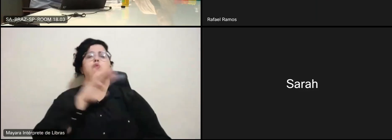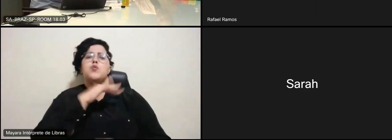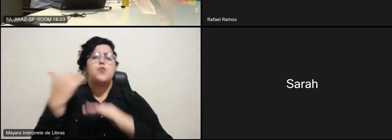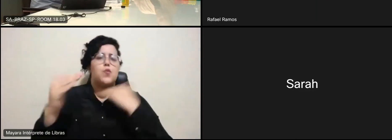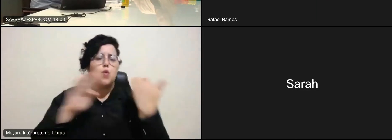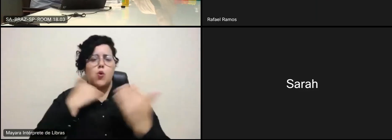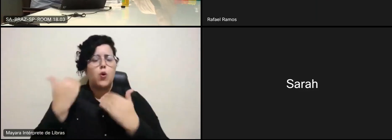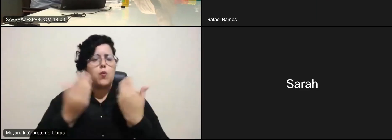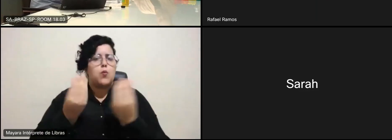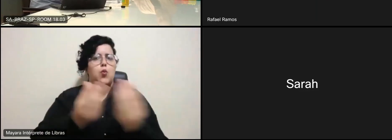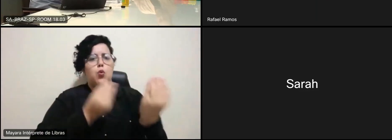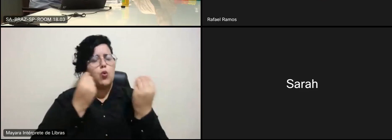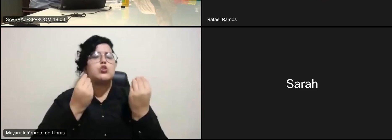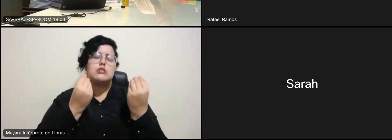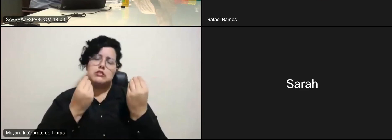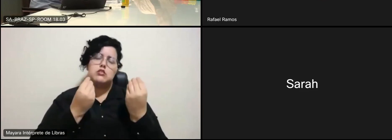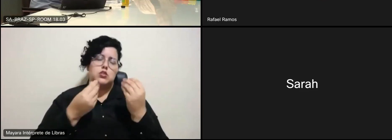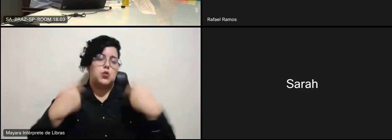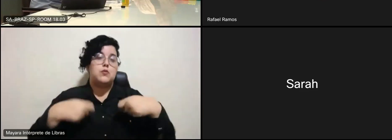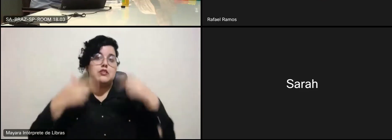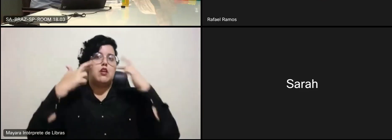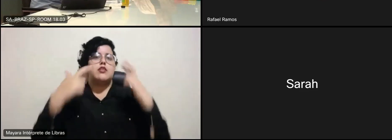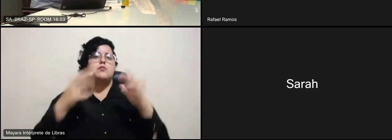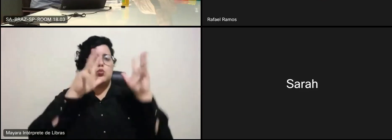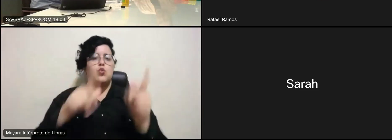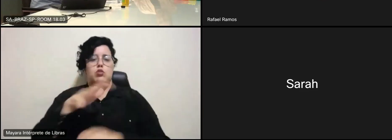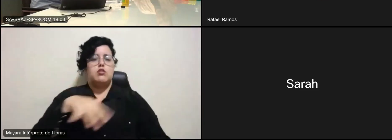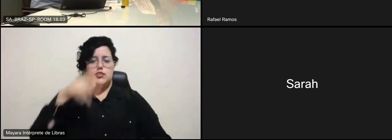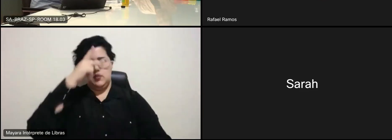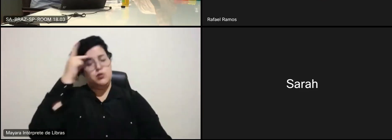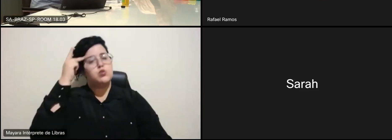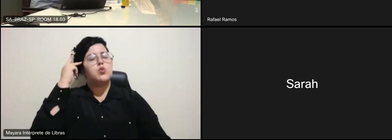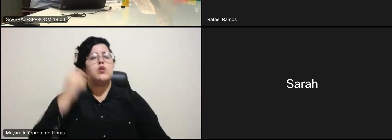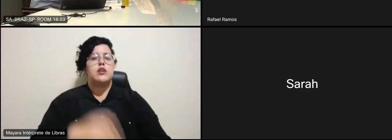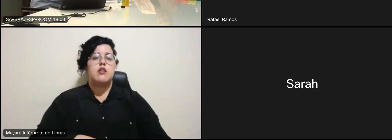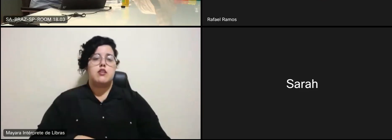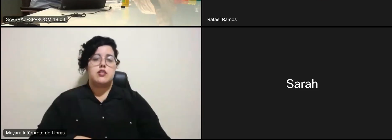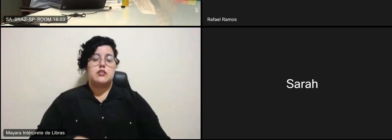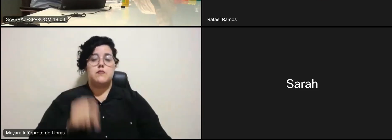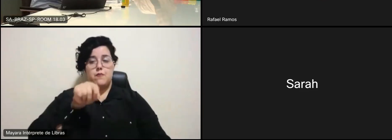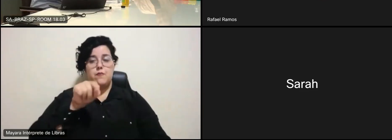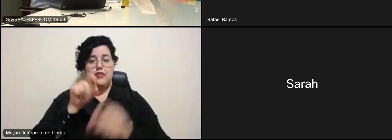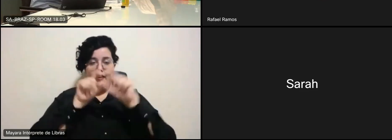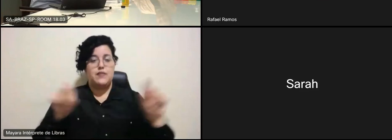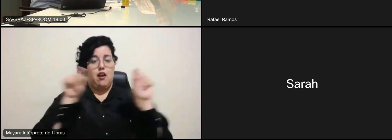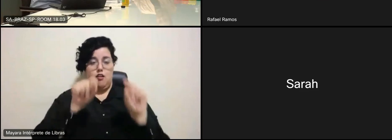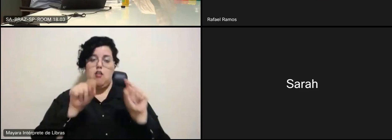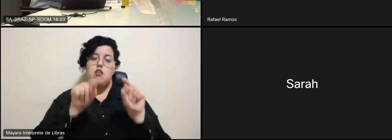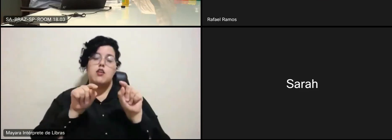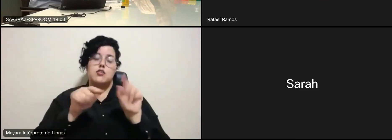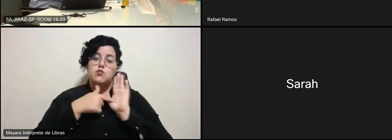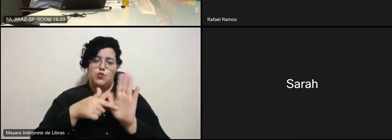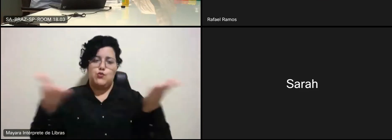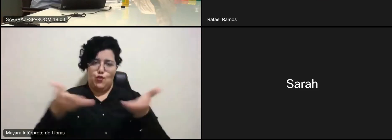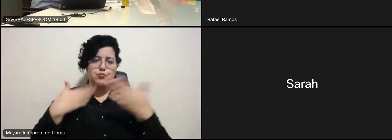perder para receber pelo menos respeito? Né? Então, eu acho que essa frase elucida bastante o que a gente fez aqui, que a